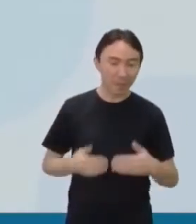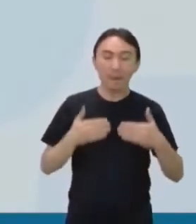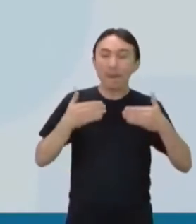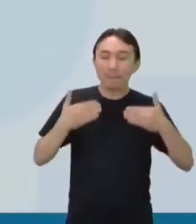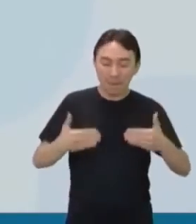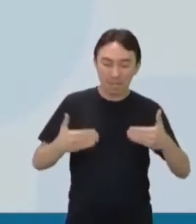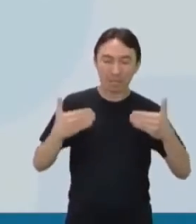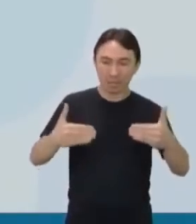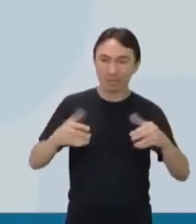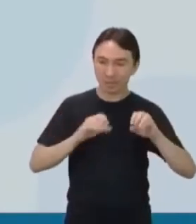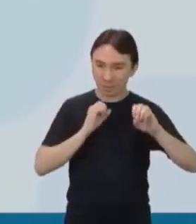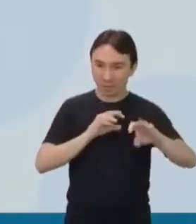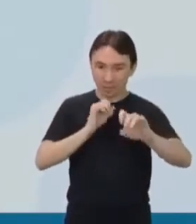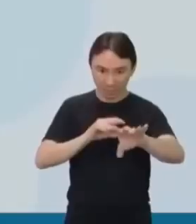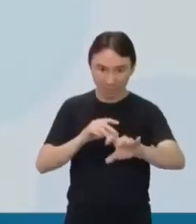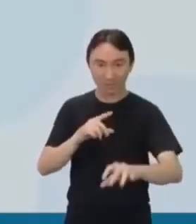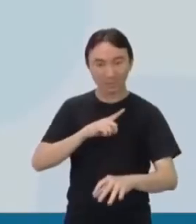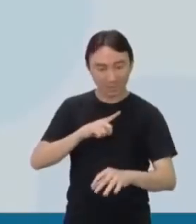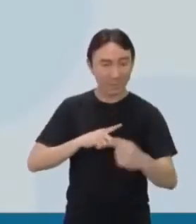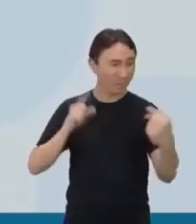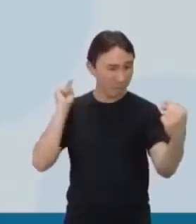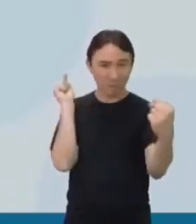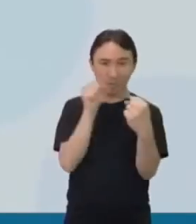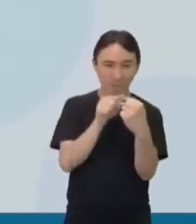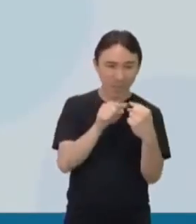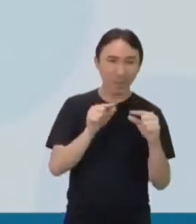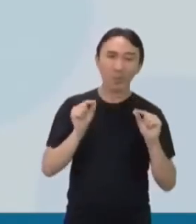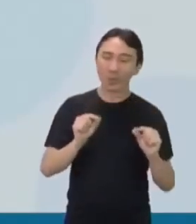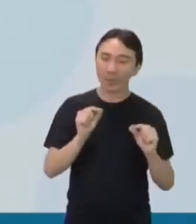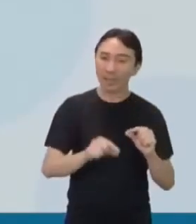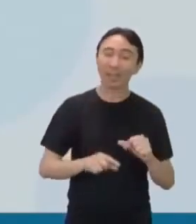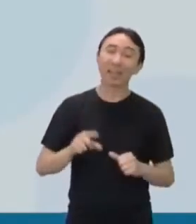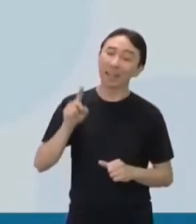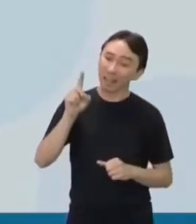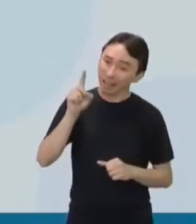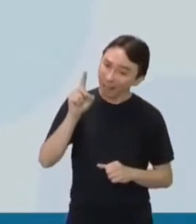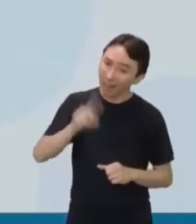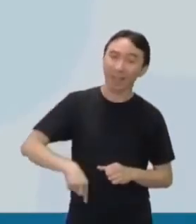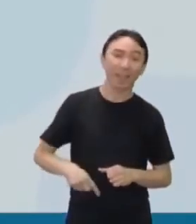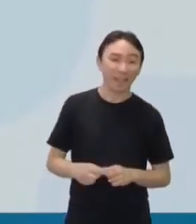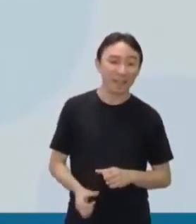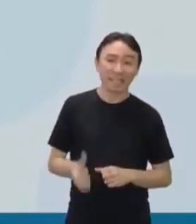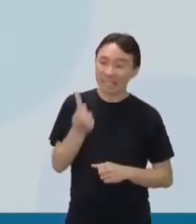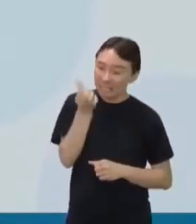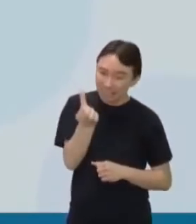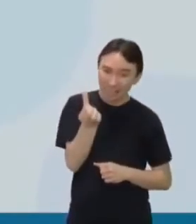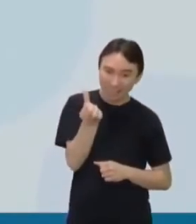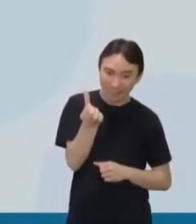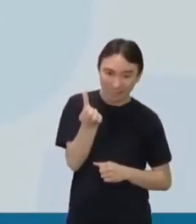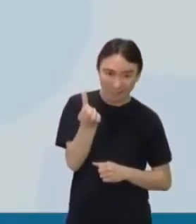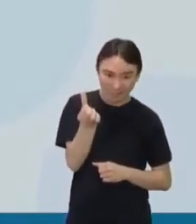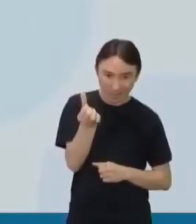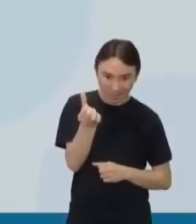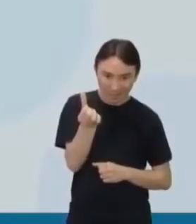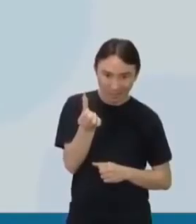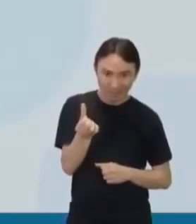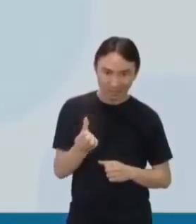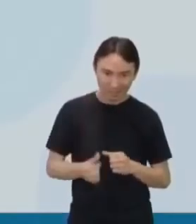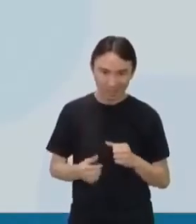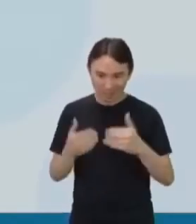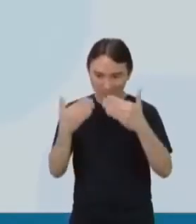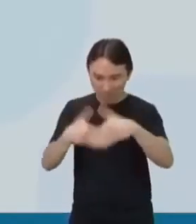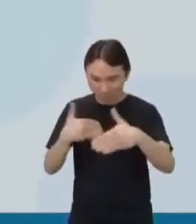para que alcancemos em todas as etapas de ensino uma meta de 6 pontos, tá? Vale ressaltar que nós já